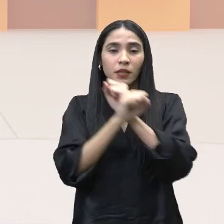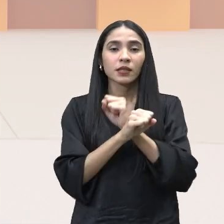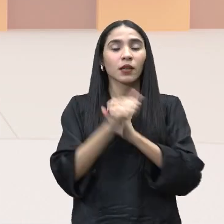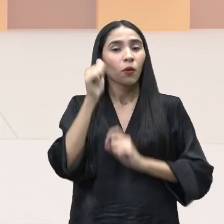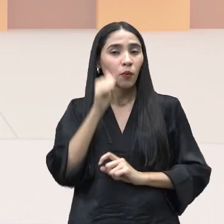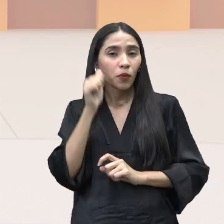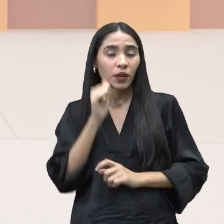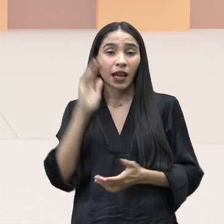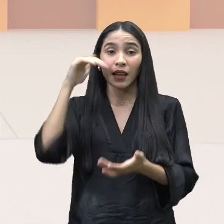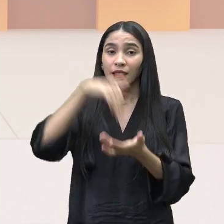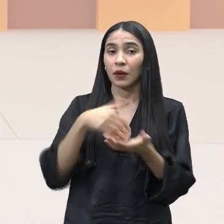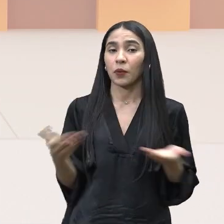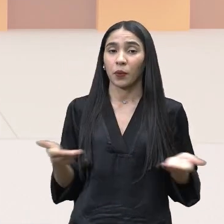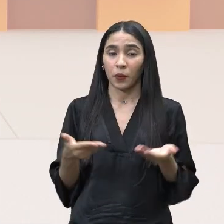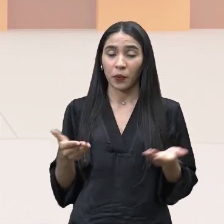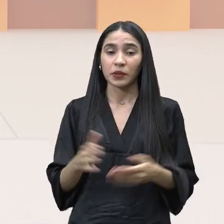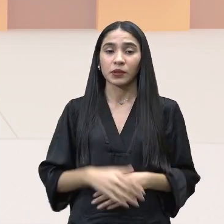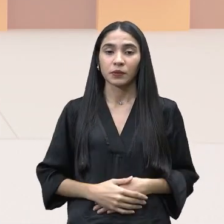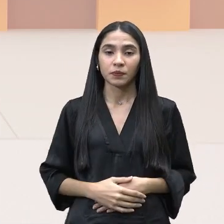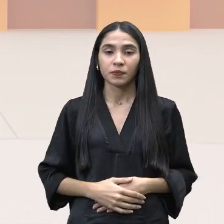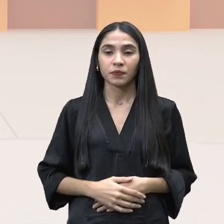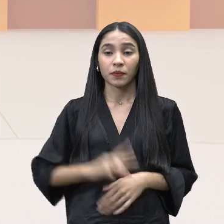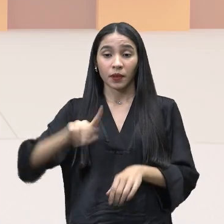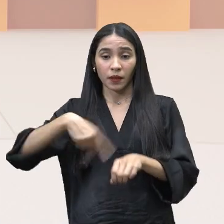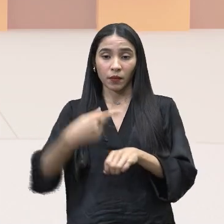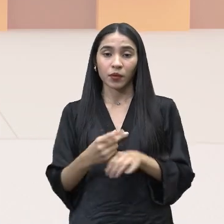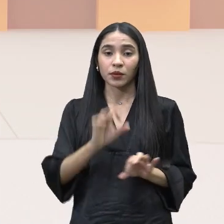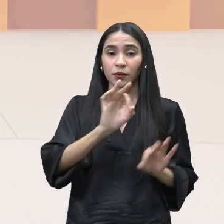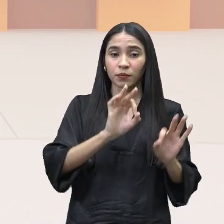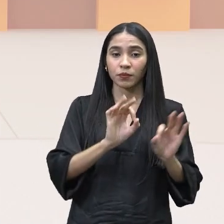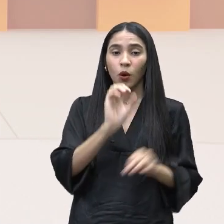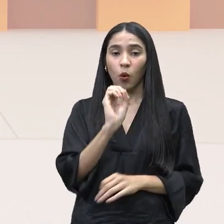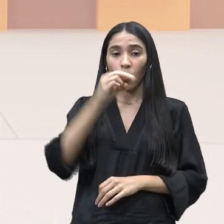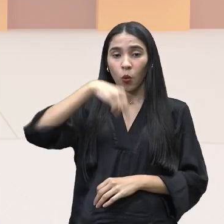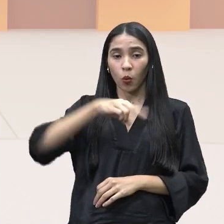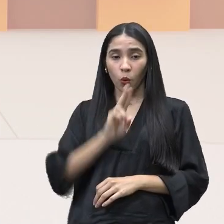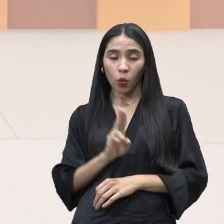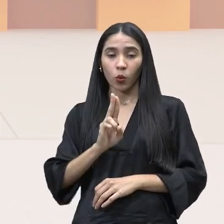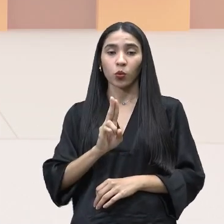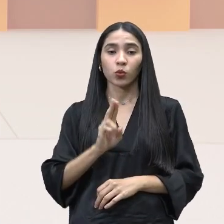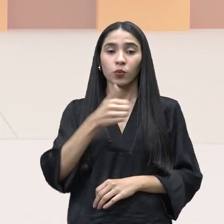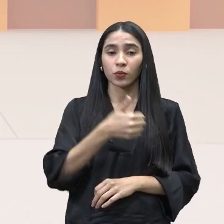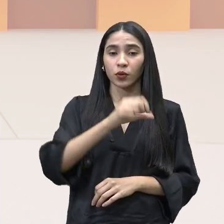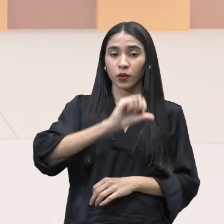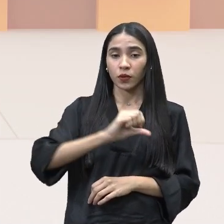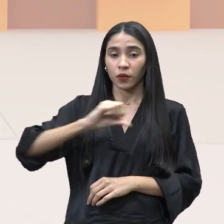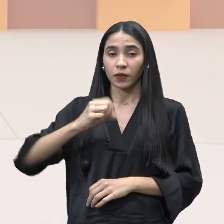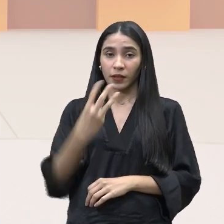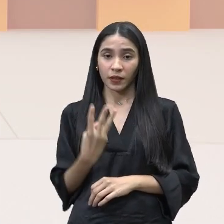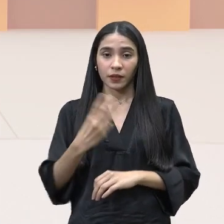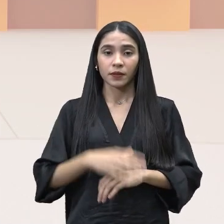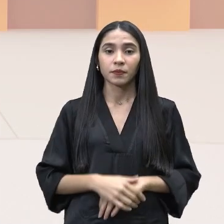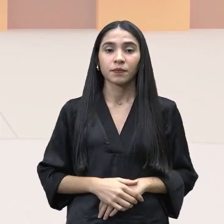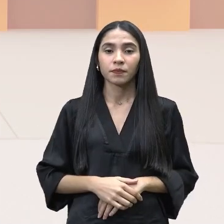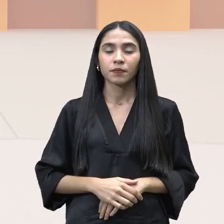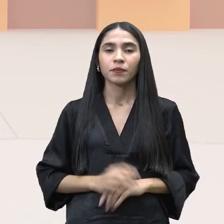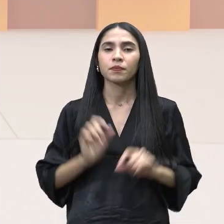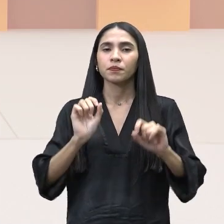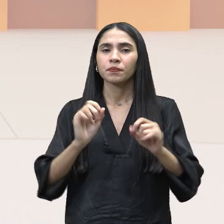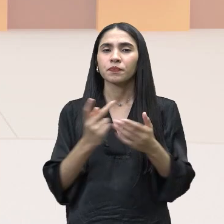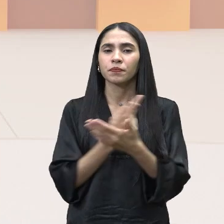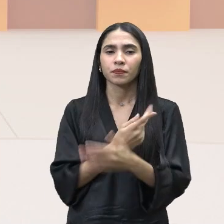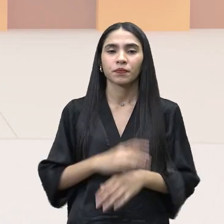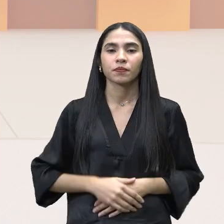mulheres até os dias de hoje. Depois, a Organização das Nações Unidas, de novo aí, em 1993. O que